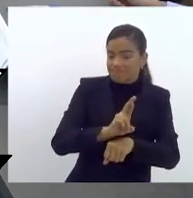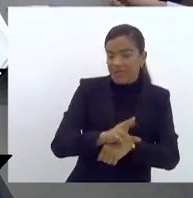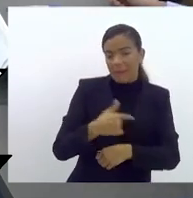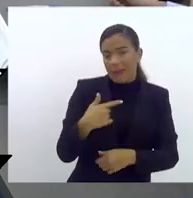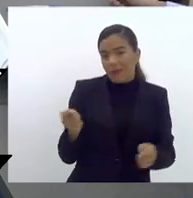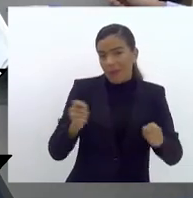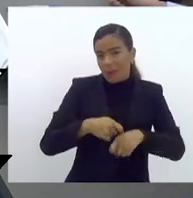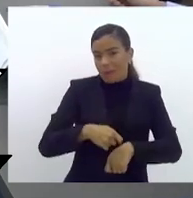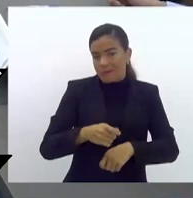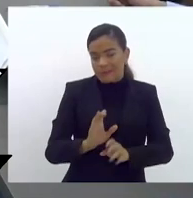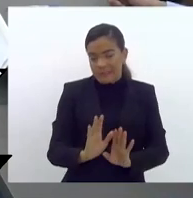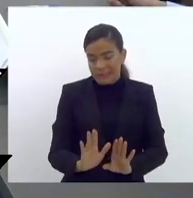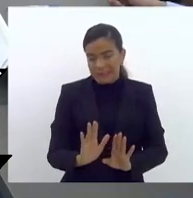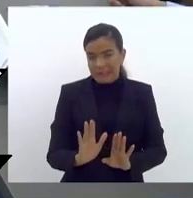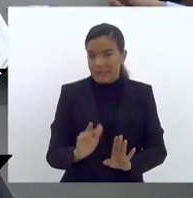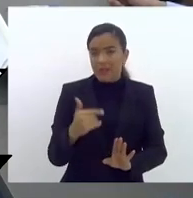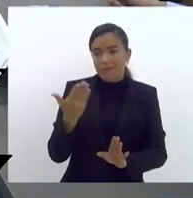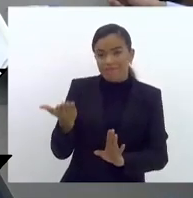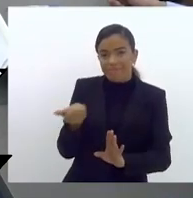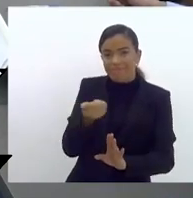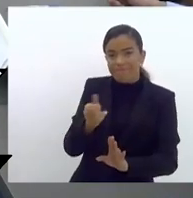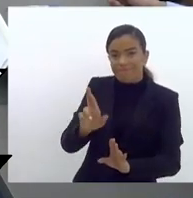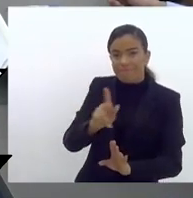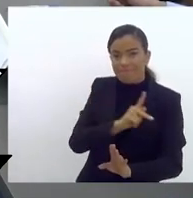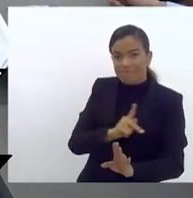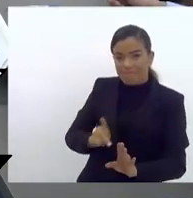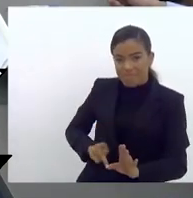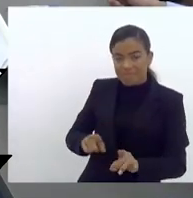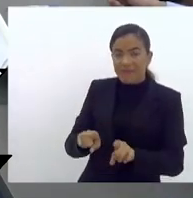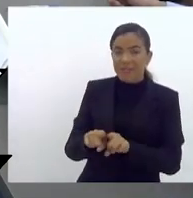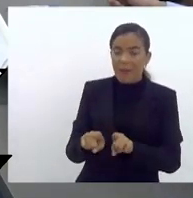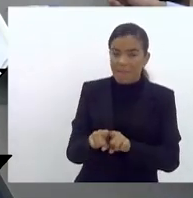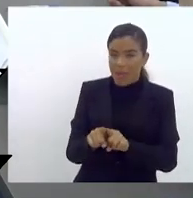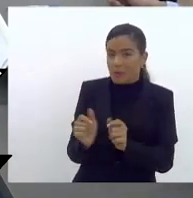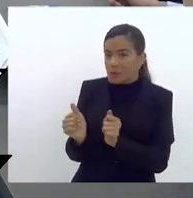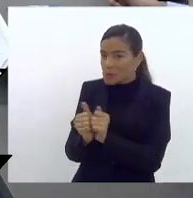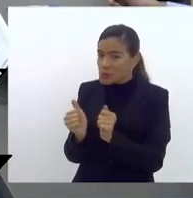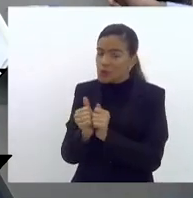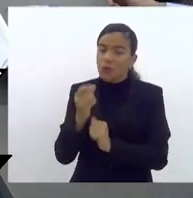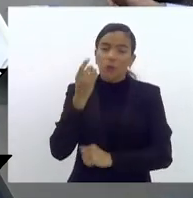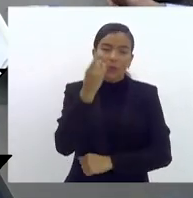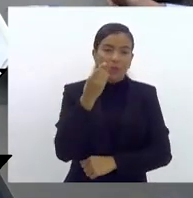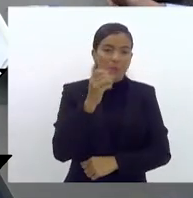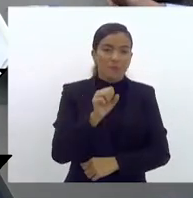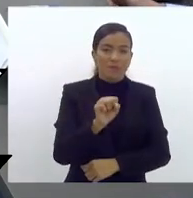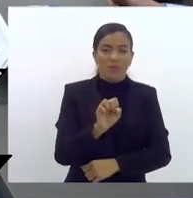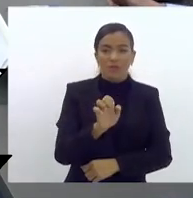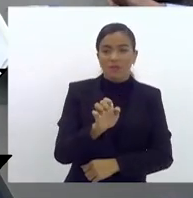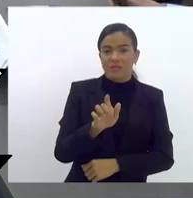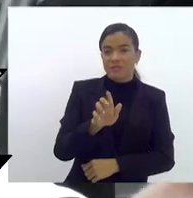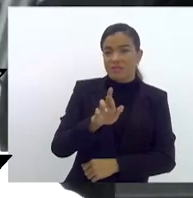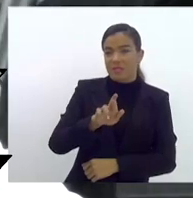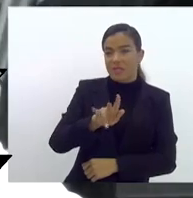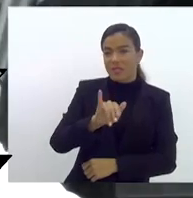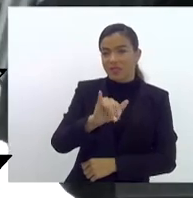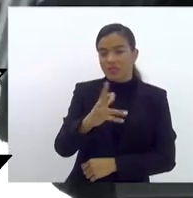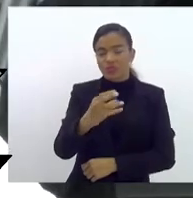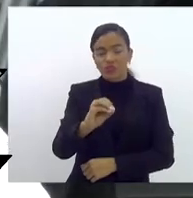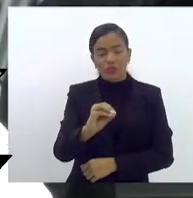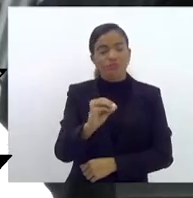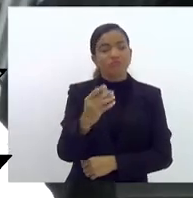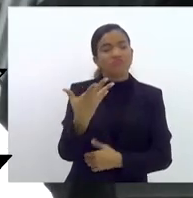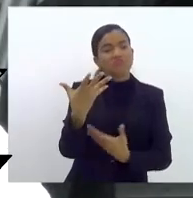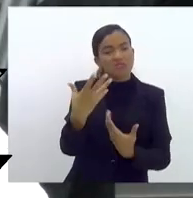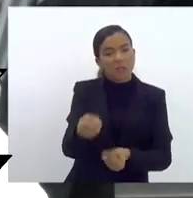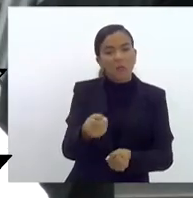me foi possível e vossa excelência né conjuntamente com um deputado Serginho é acatando os meus